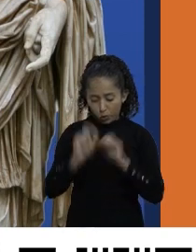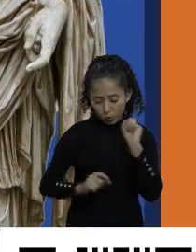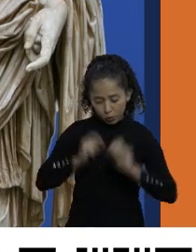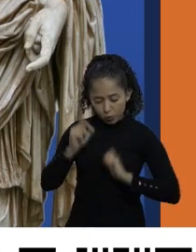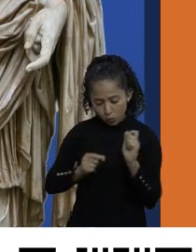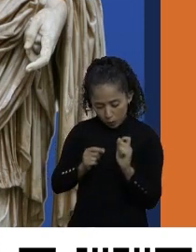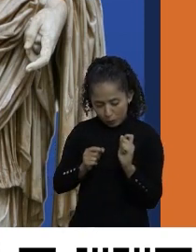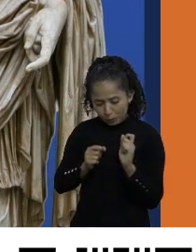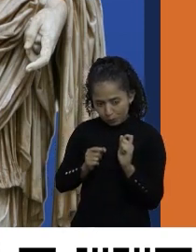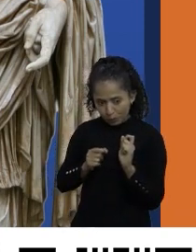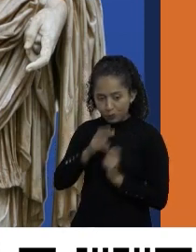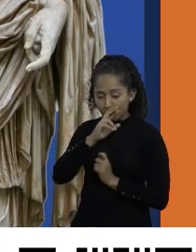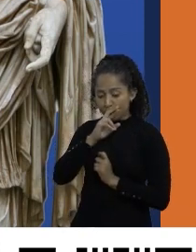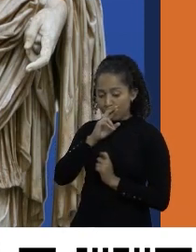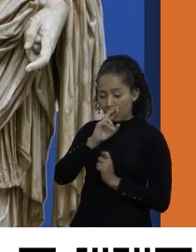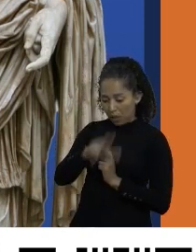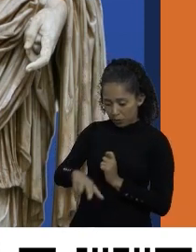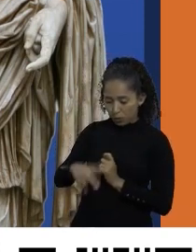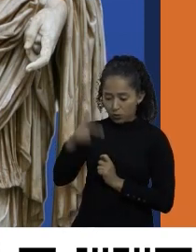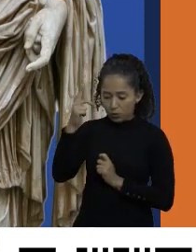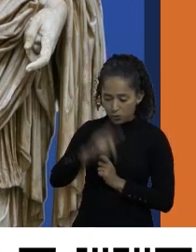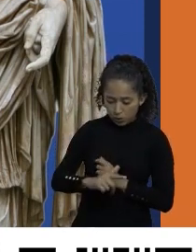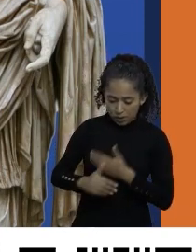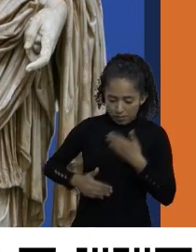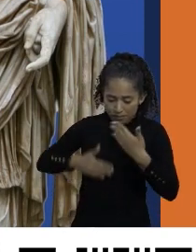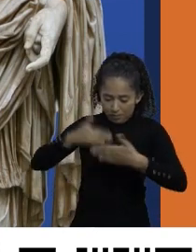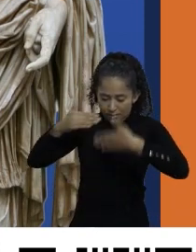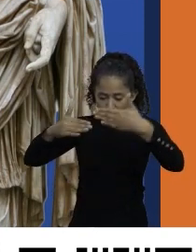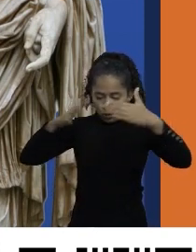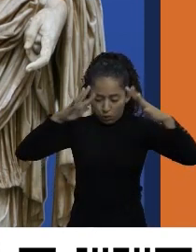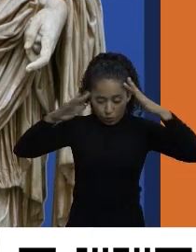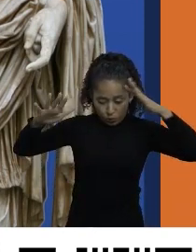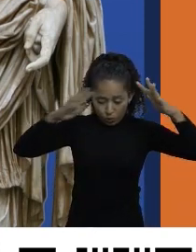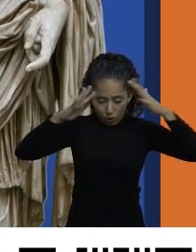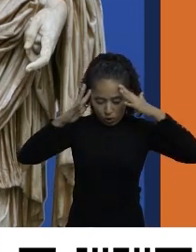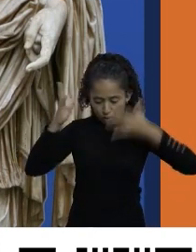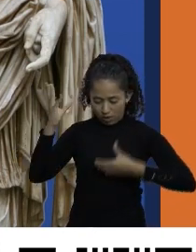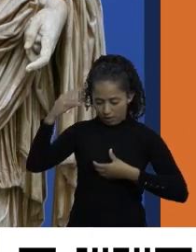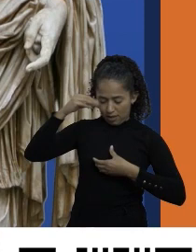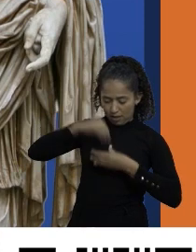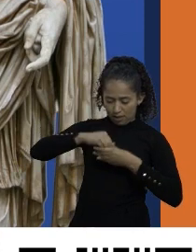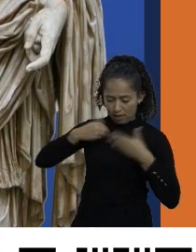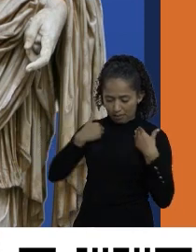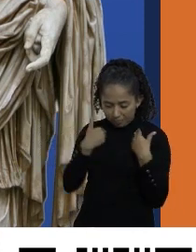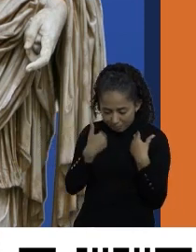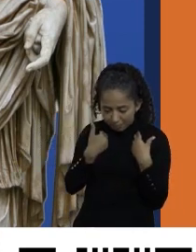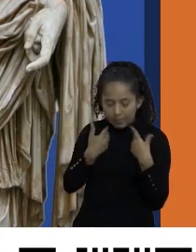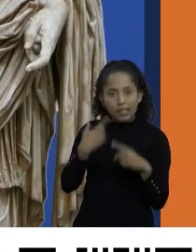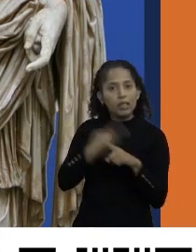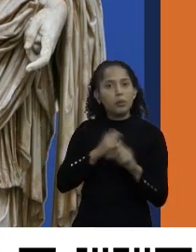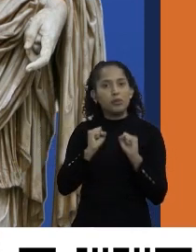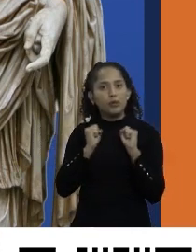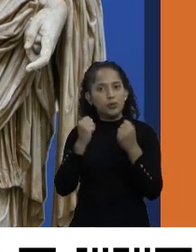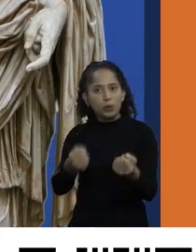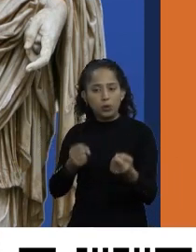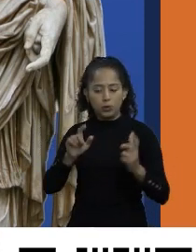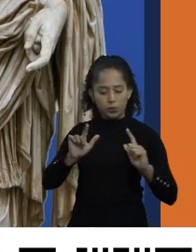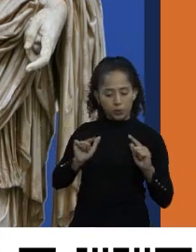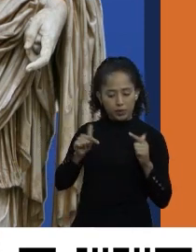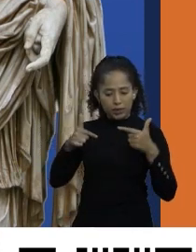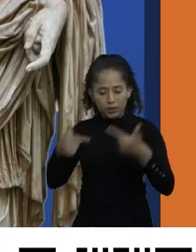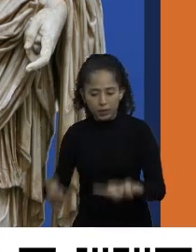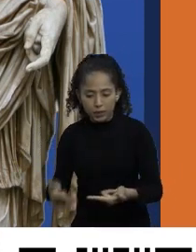respostas para que eu alcançasse os meus sonhos estavam muito mais dentro de mim. Porque era dedicação, era essa